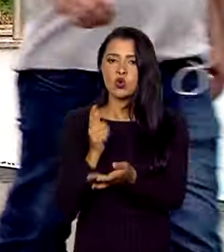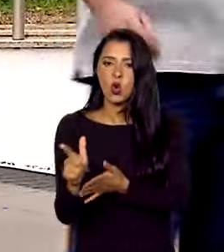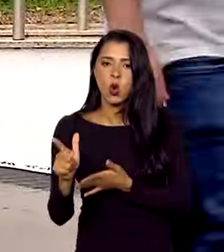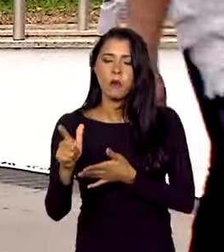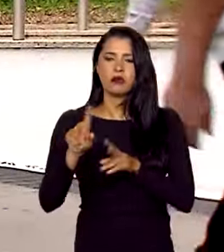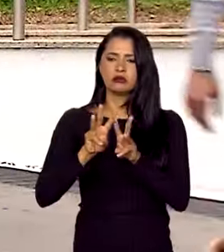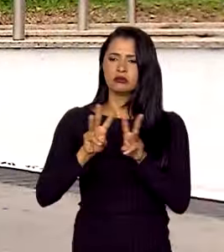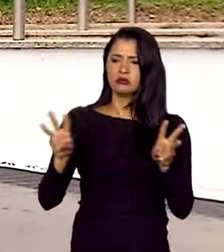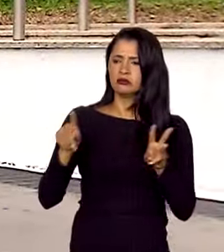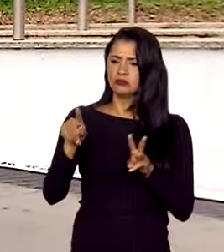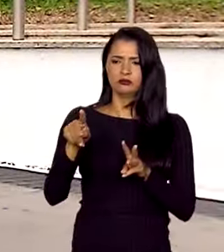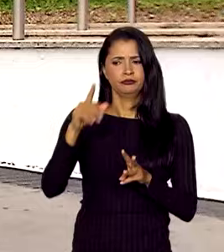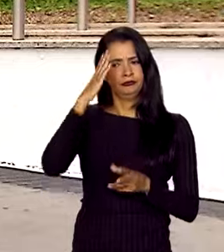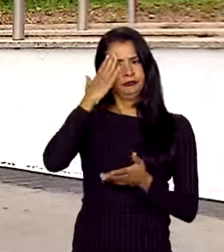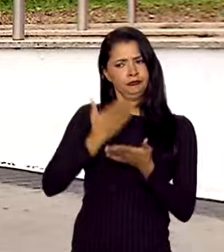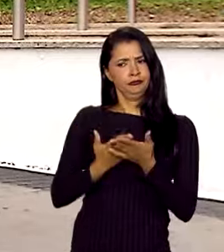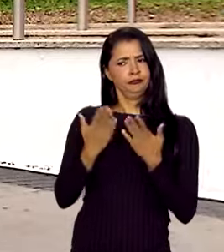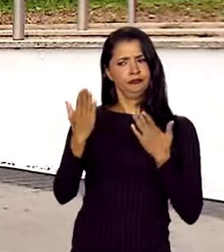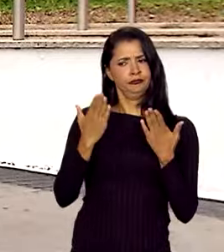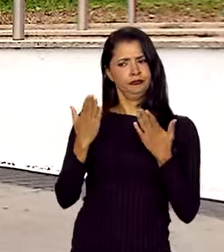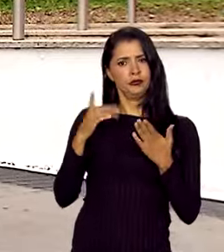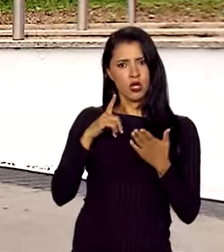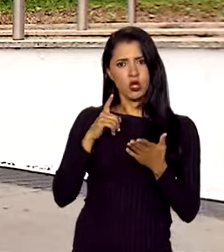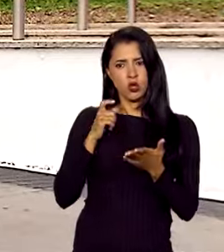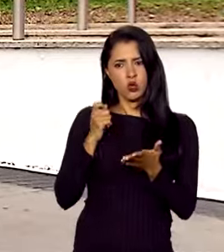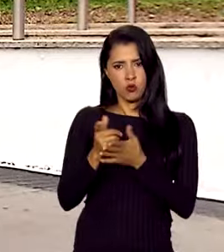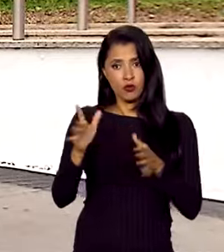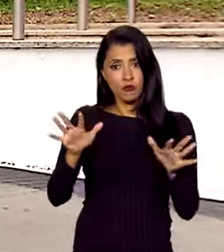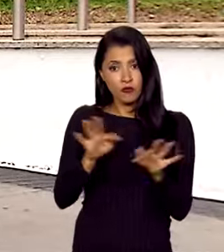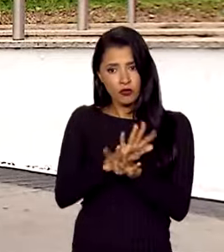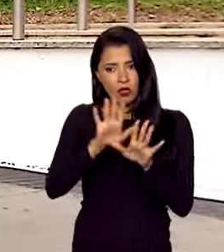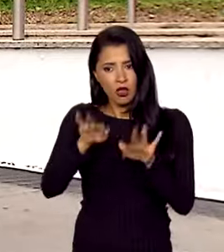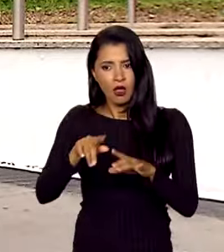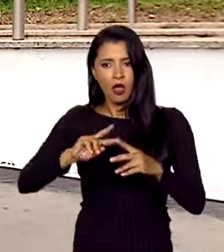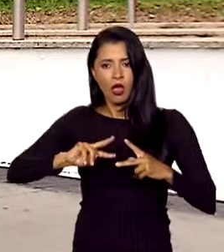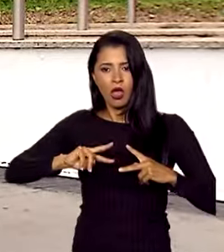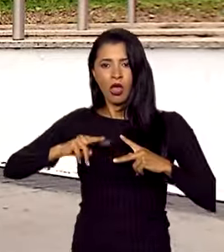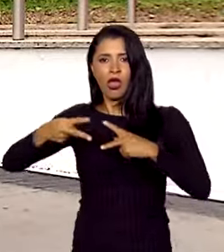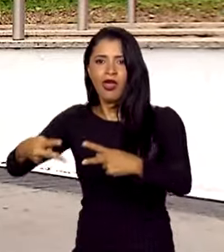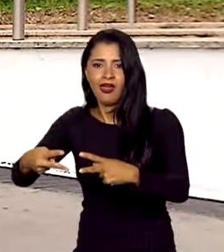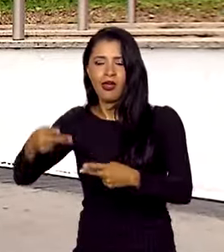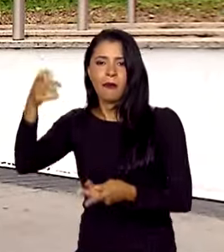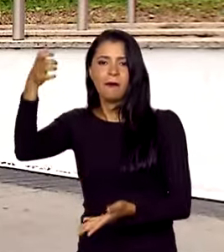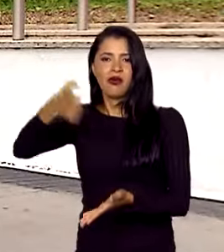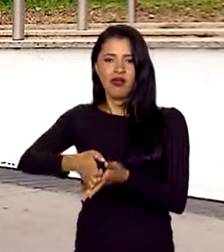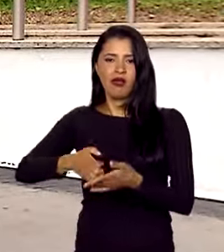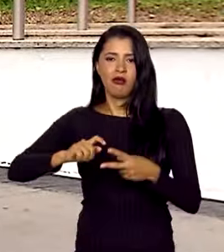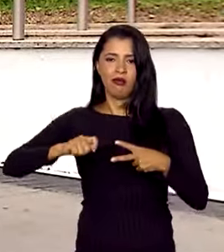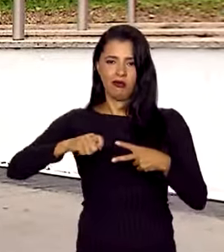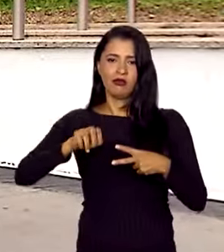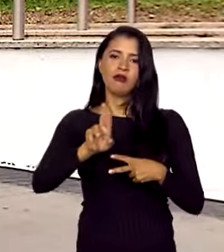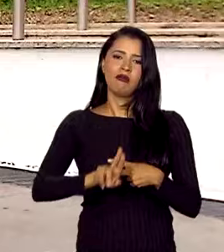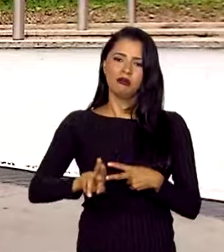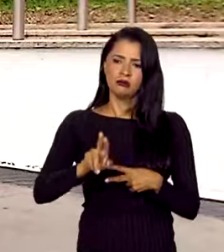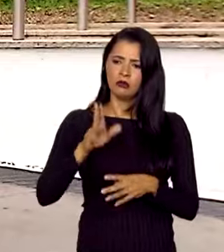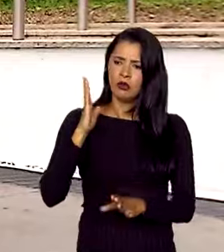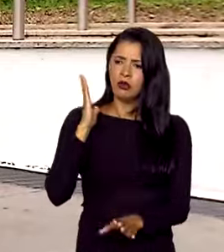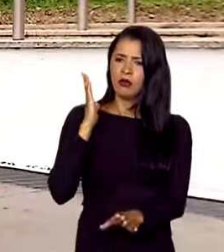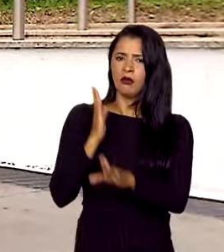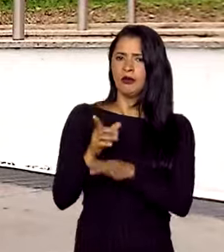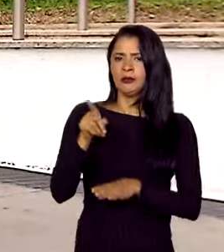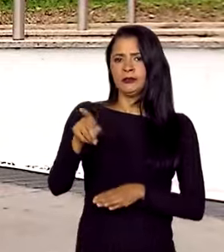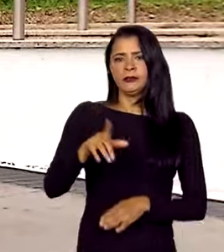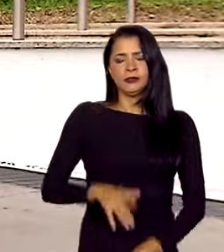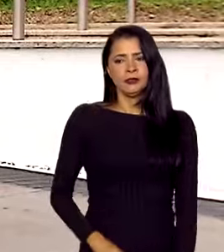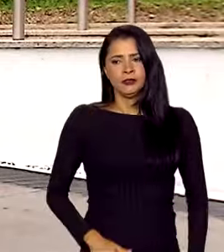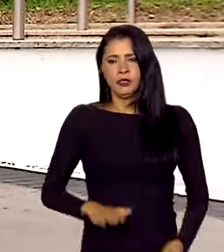site não tão confiável, assim que conclui a transação e efetuou o pagamento pelo Pix, descobriu-se tratar